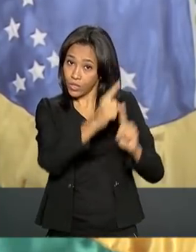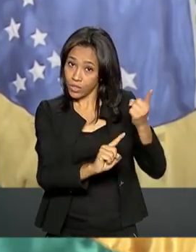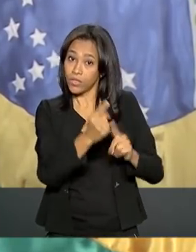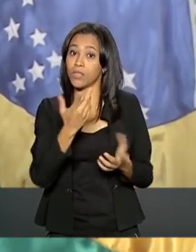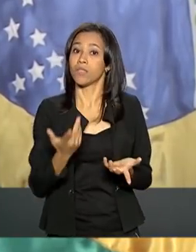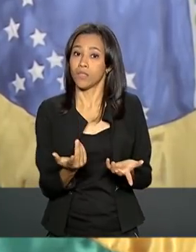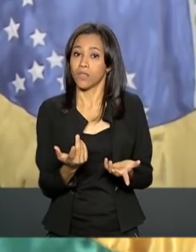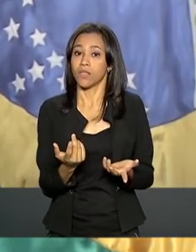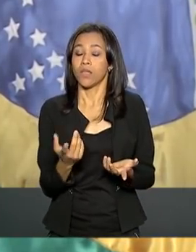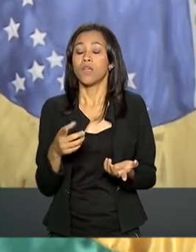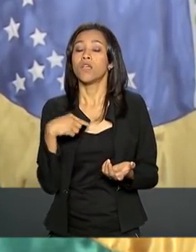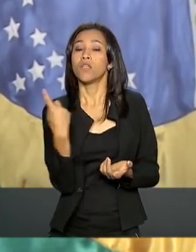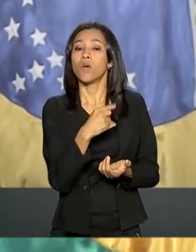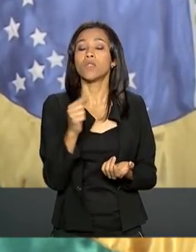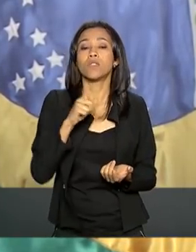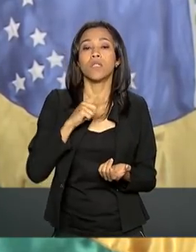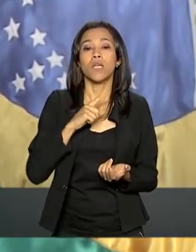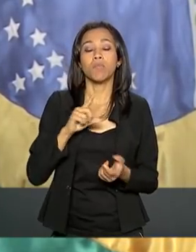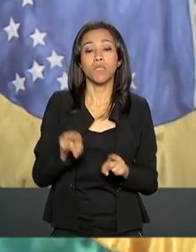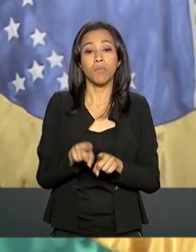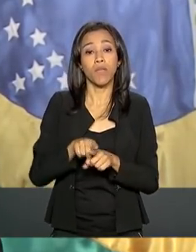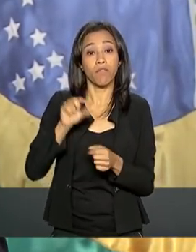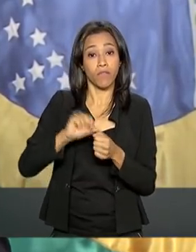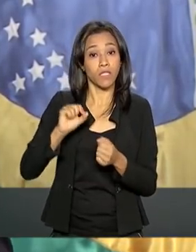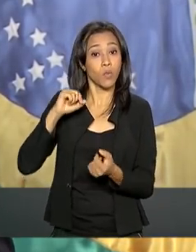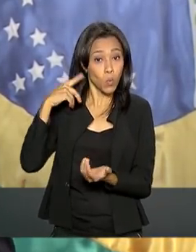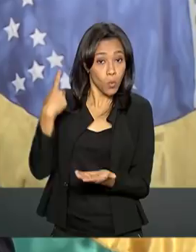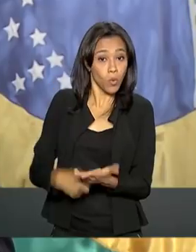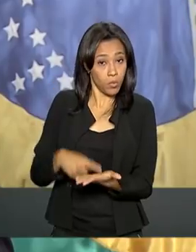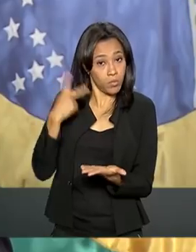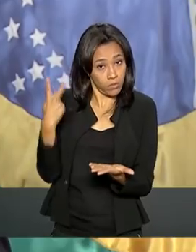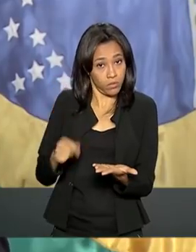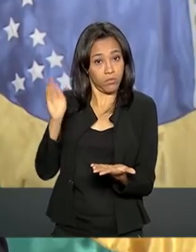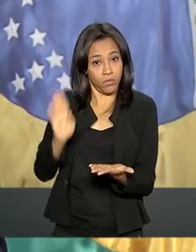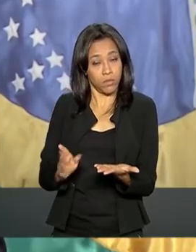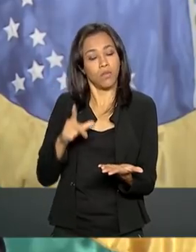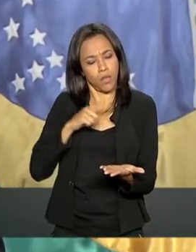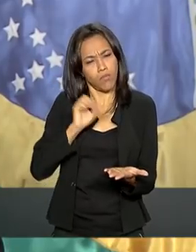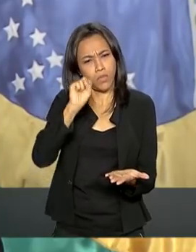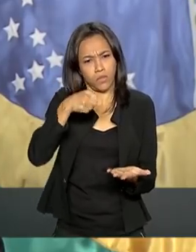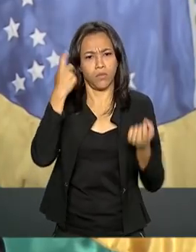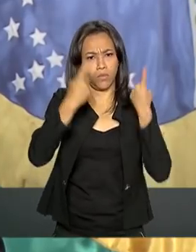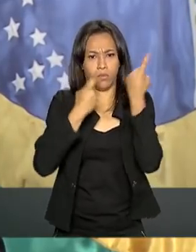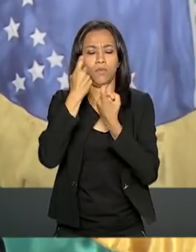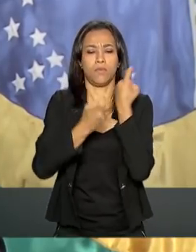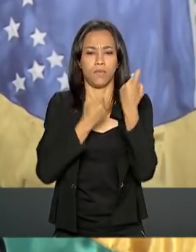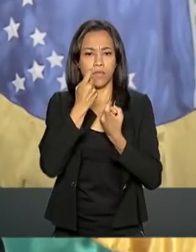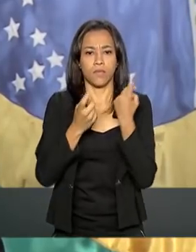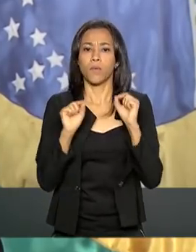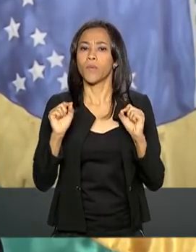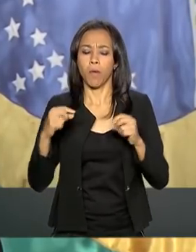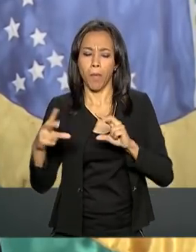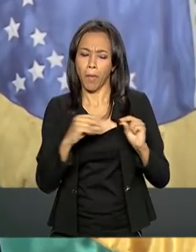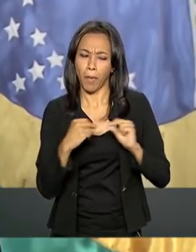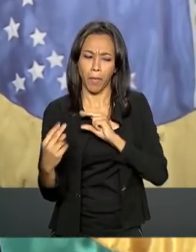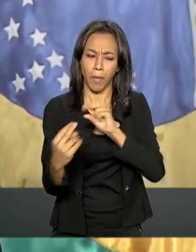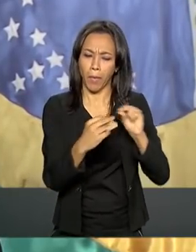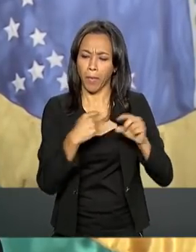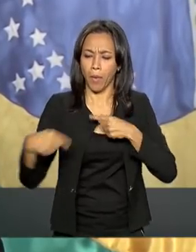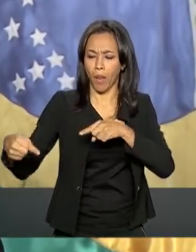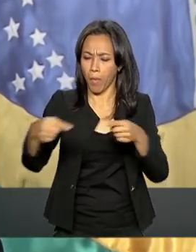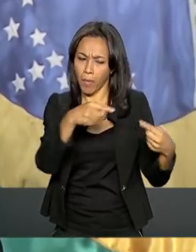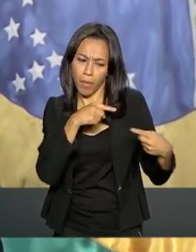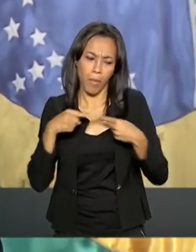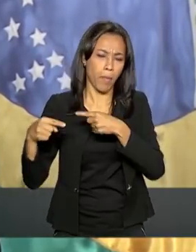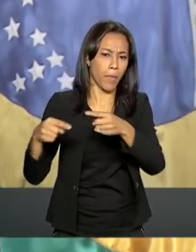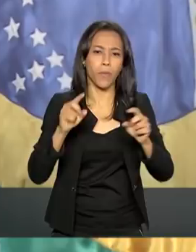nós temos que fazer o dever de casa no Brasil. Temos preocupação, sim, com as discussões que ocorrem por ocasião